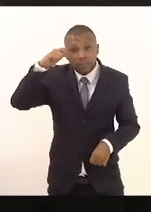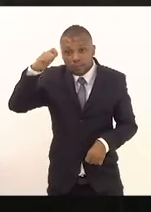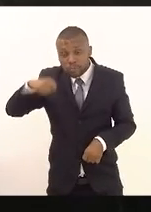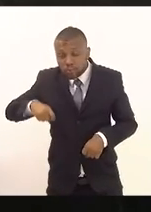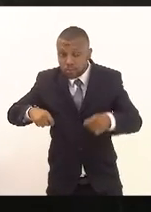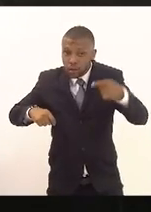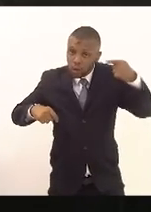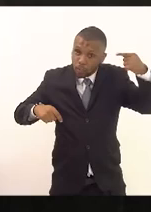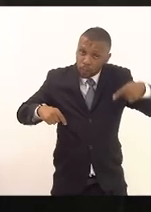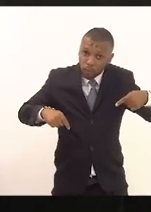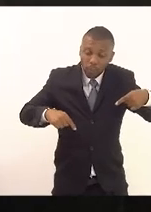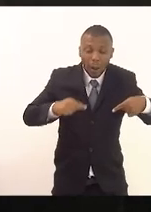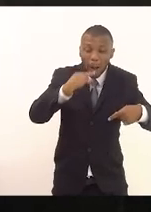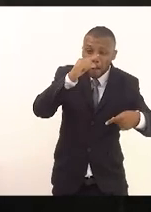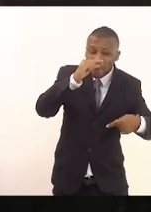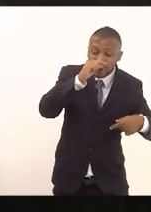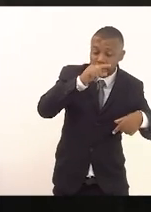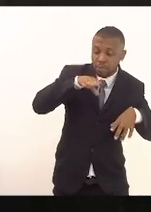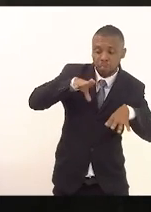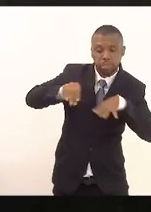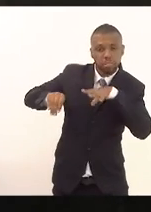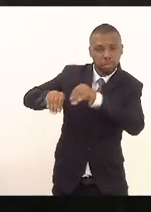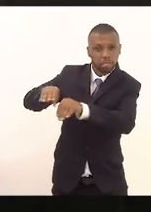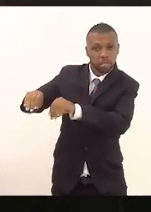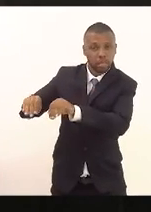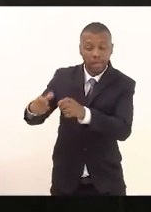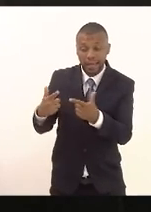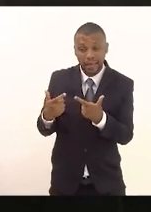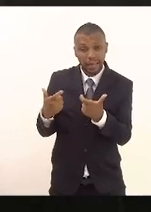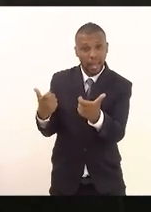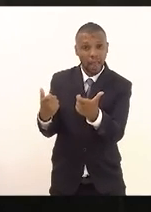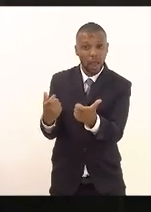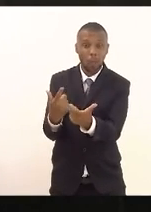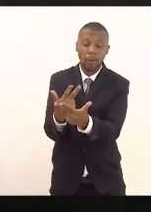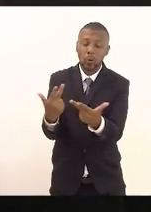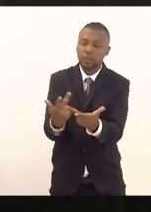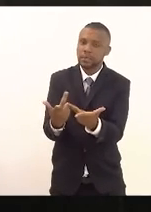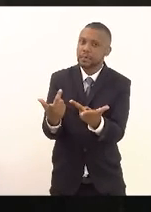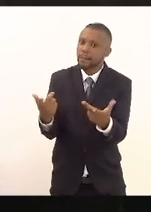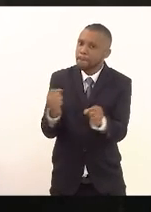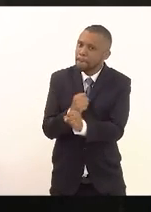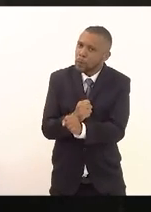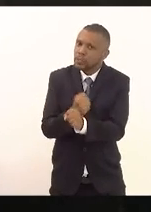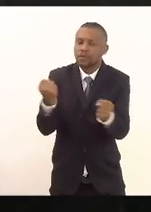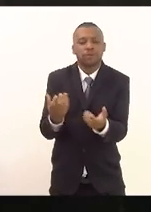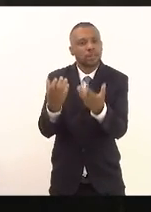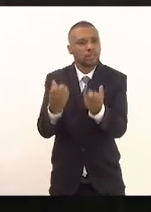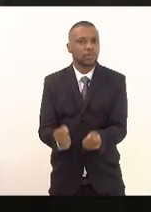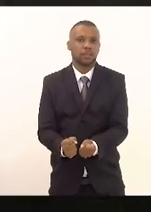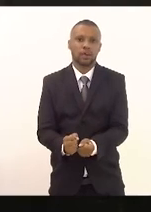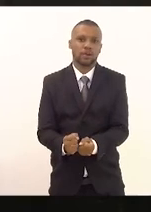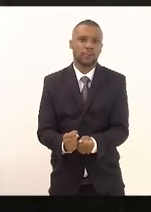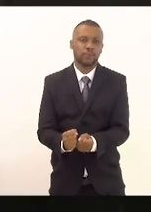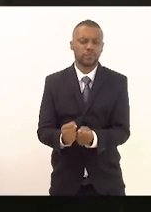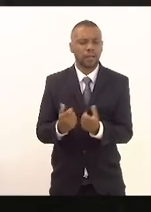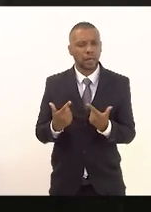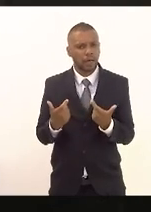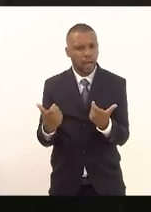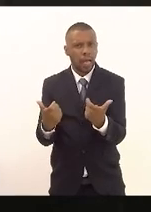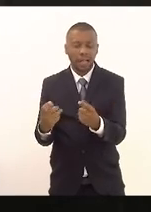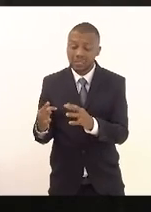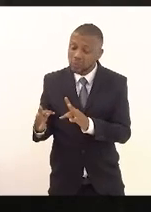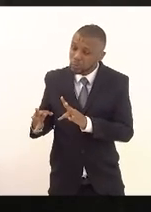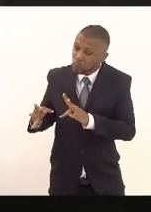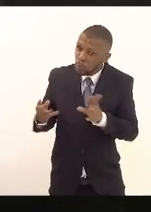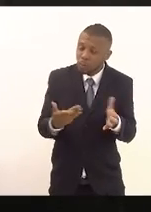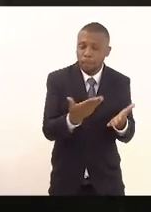senhor invadiu da Ucrânia e guerra e é algo inaceitável guerra é algo que todos